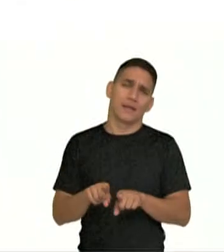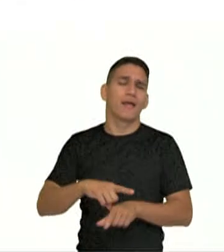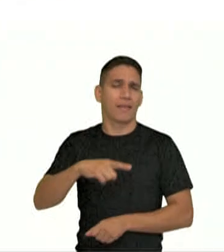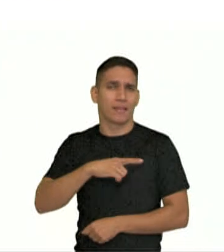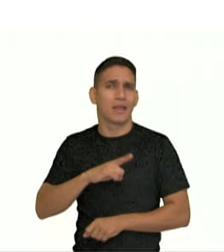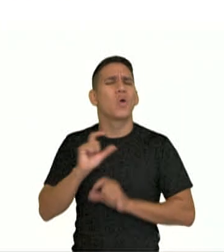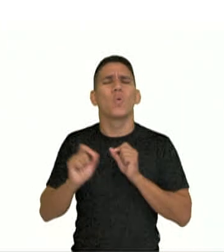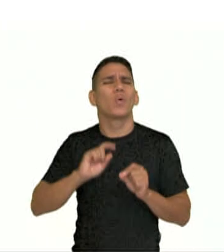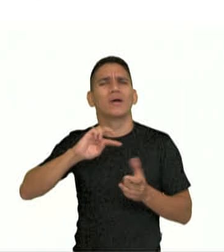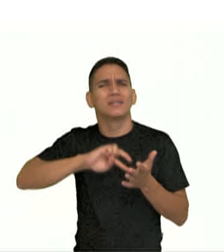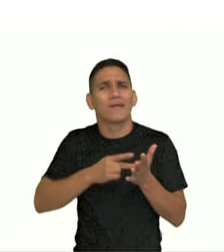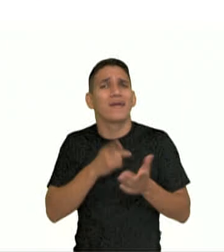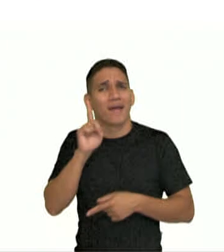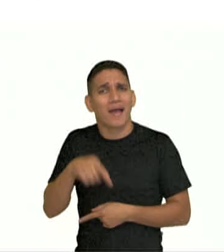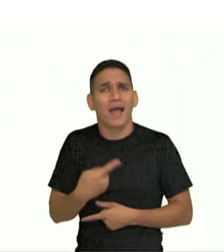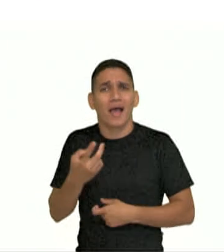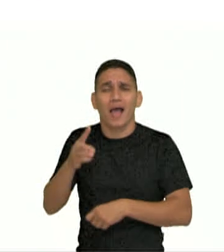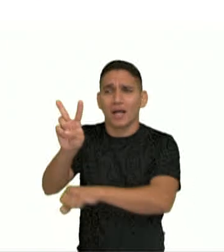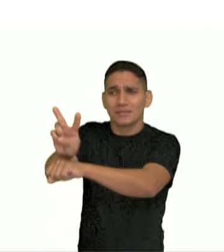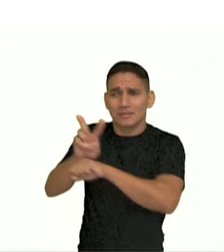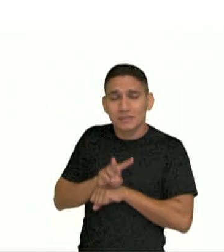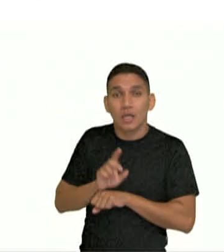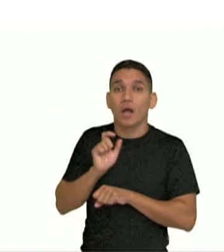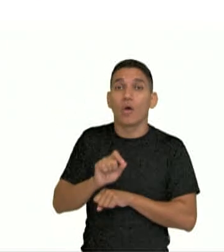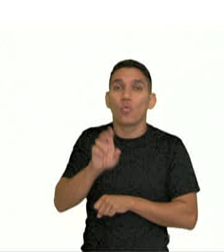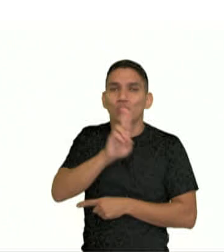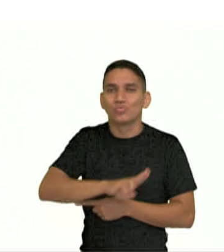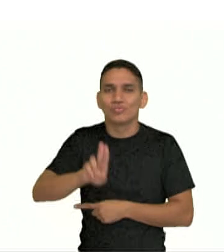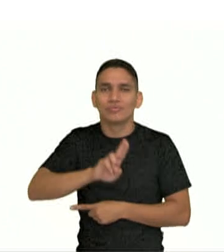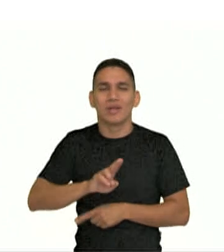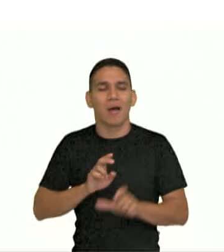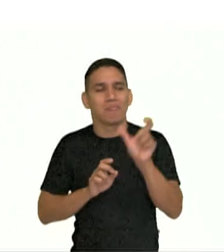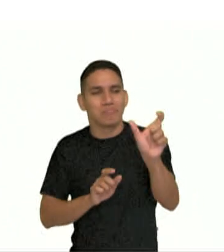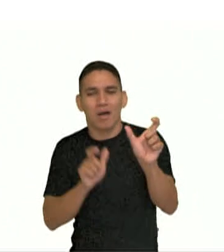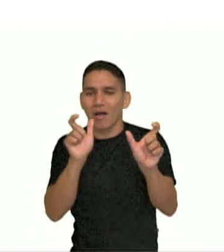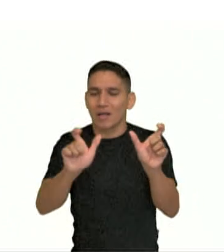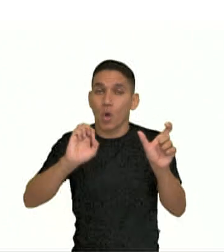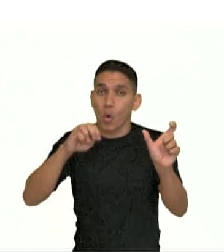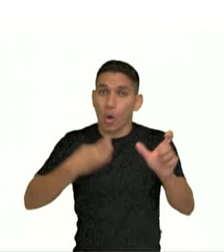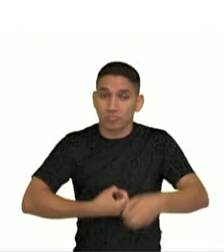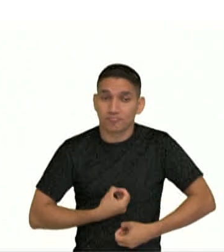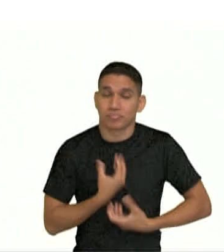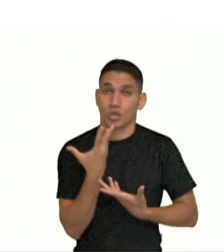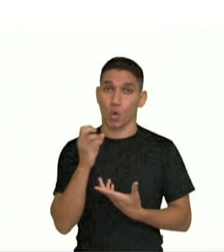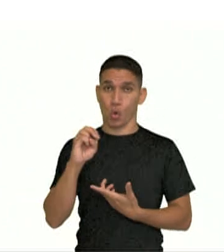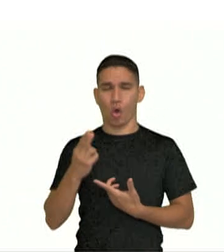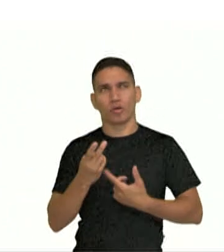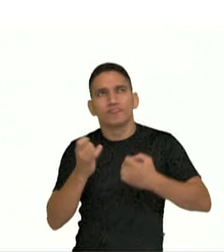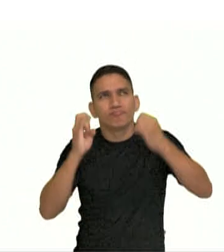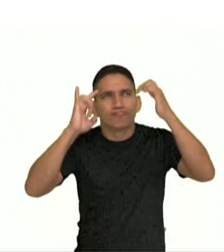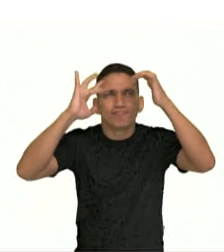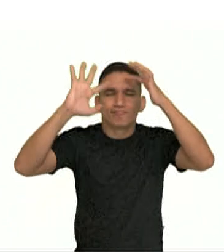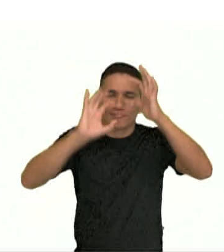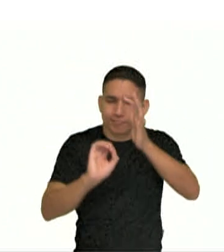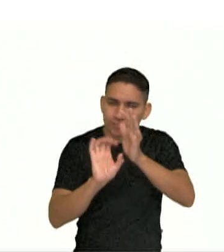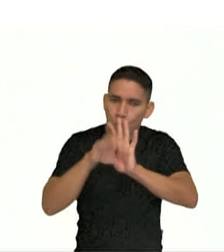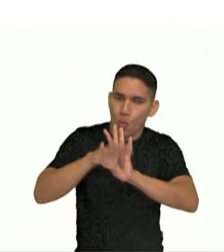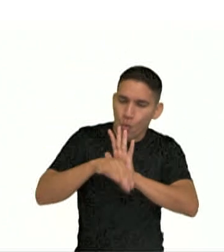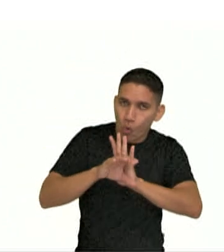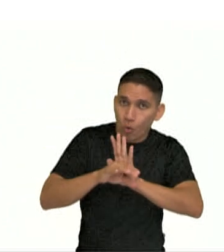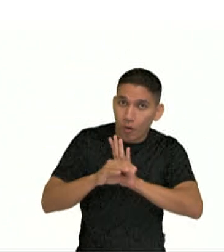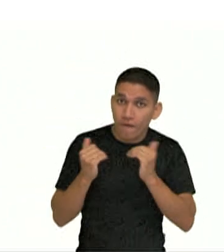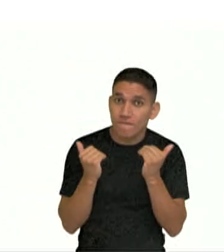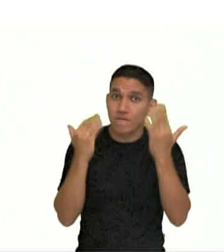que é esse estrangeirismo? O emprego de palavras, expressões ou construções alheias ao